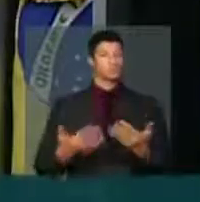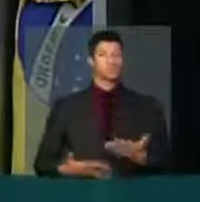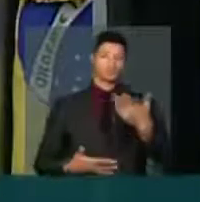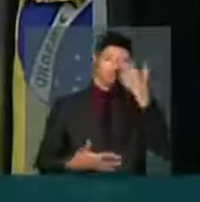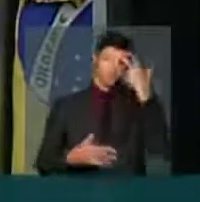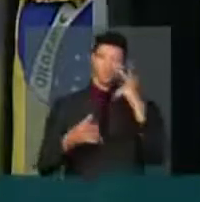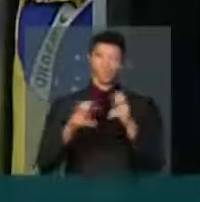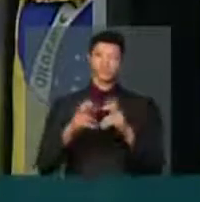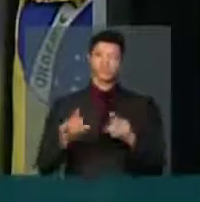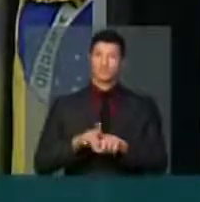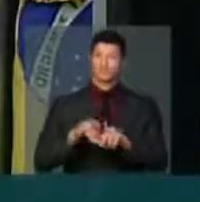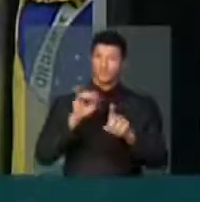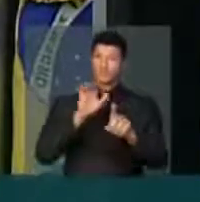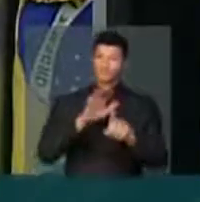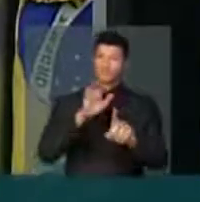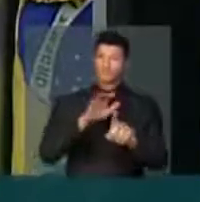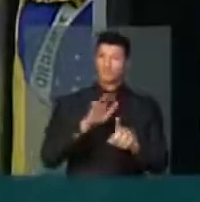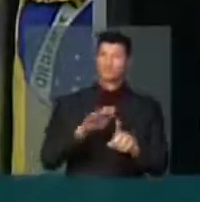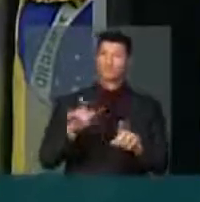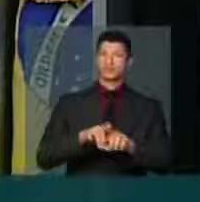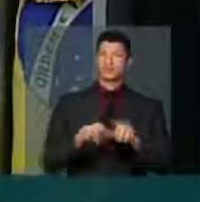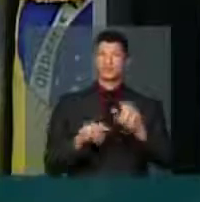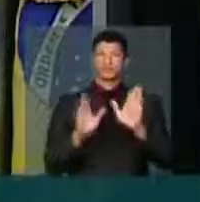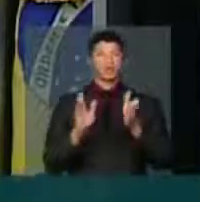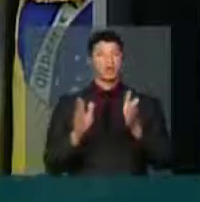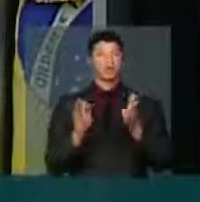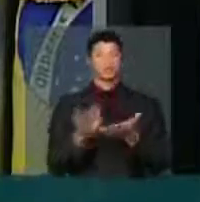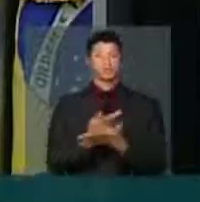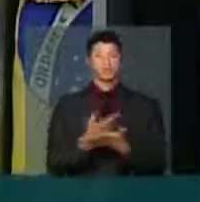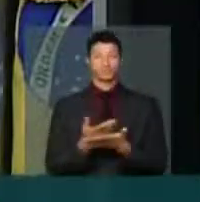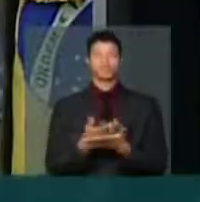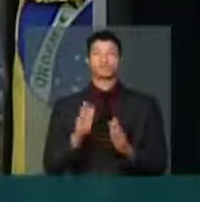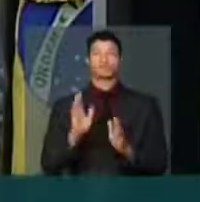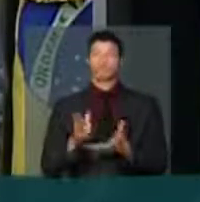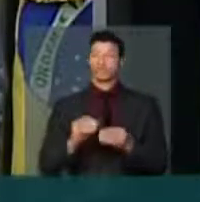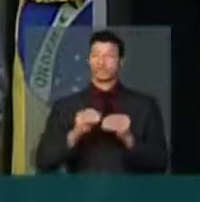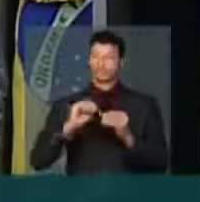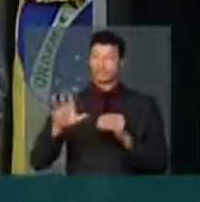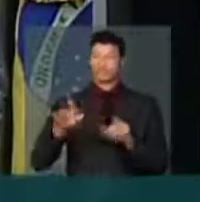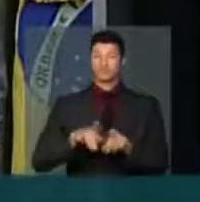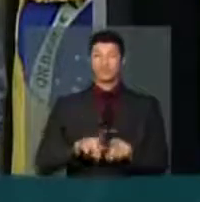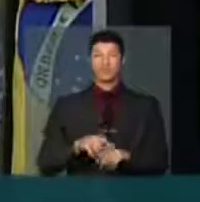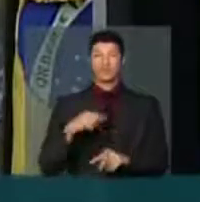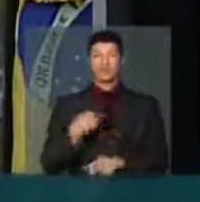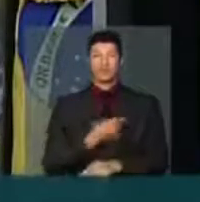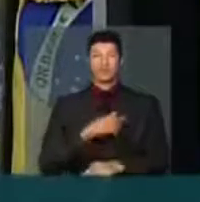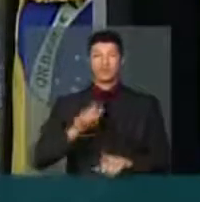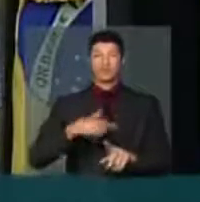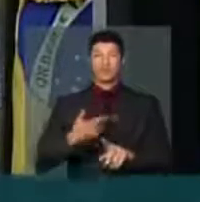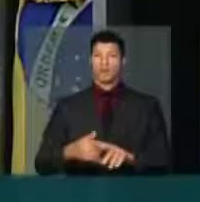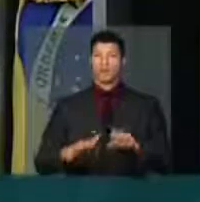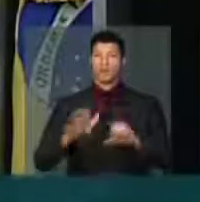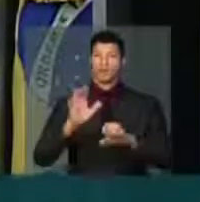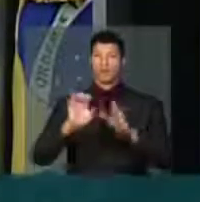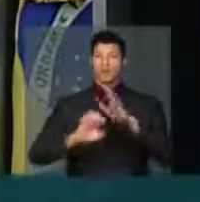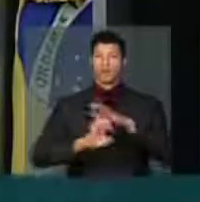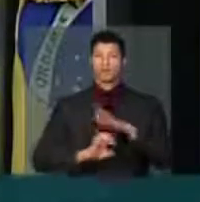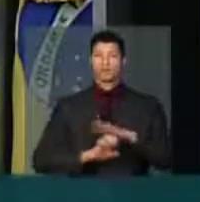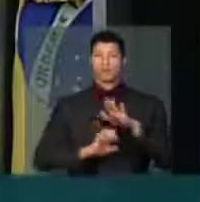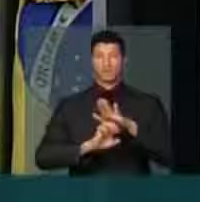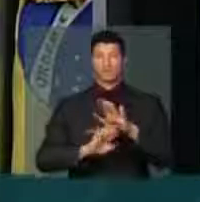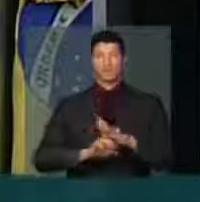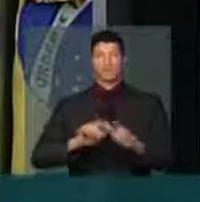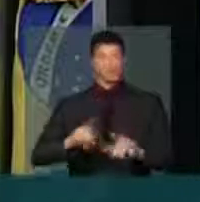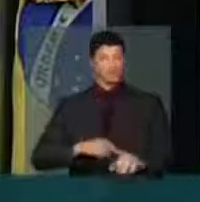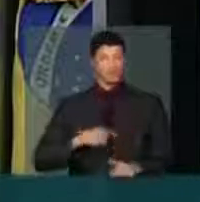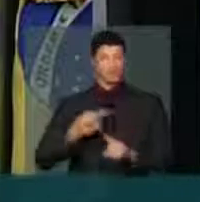E os seus efeitos já são medonhos, jogando nossa maior empresa, uma